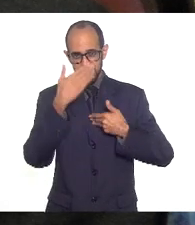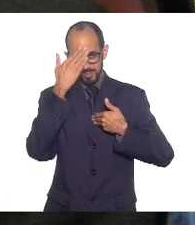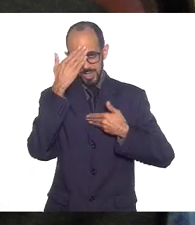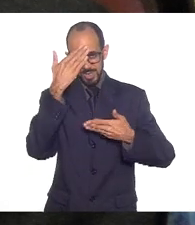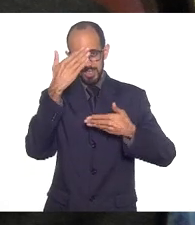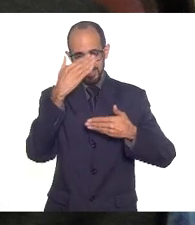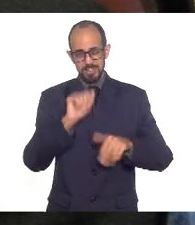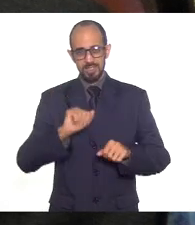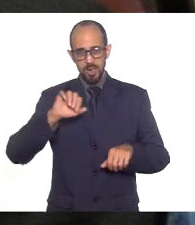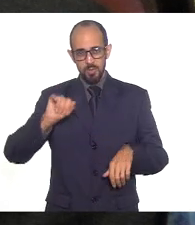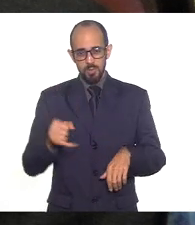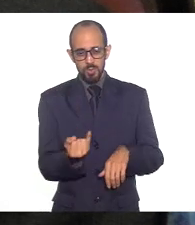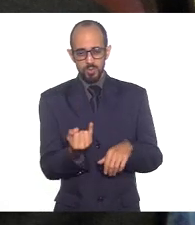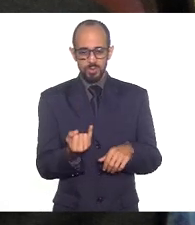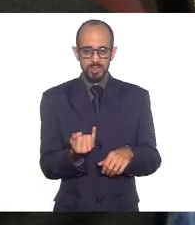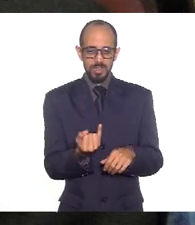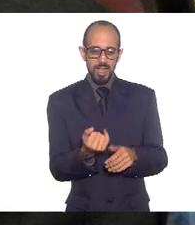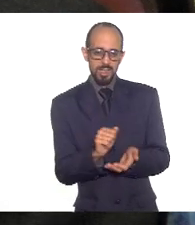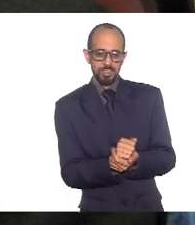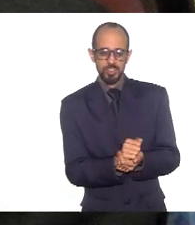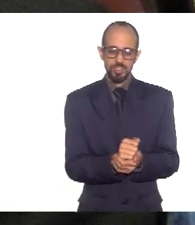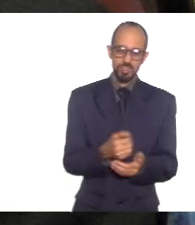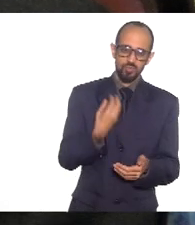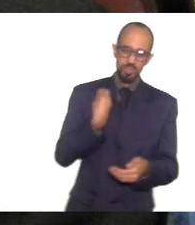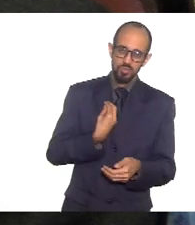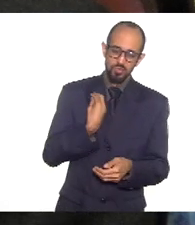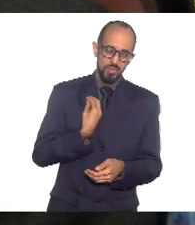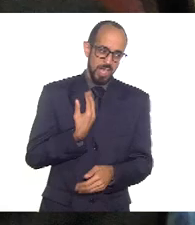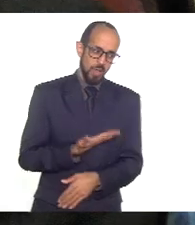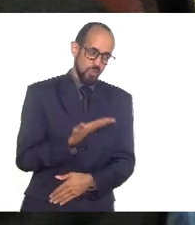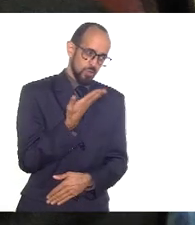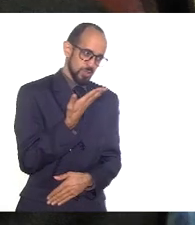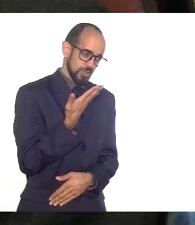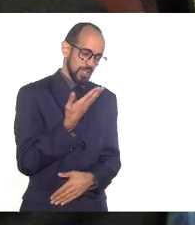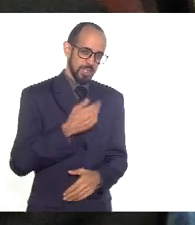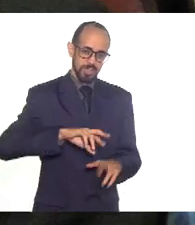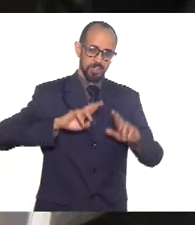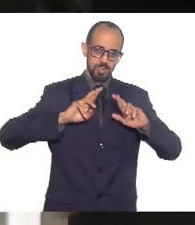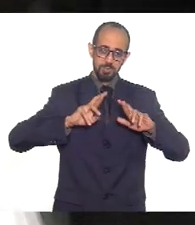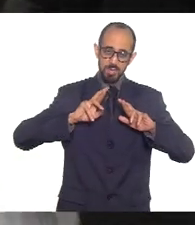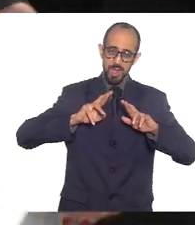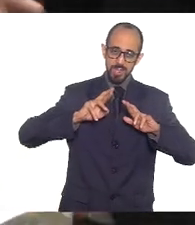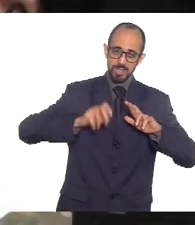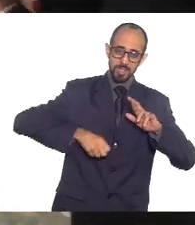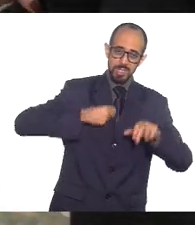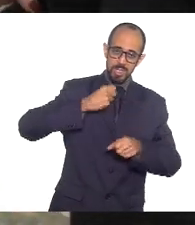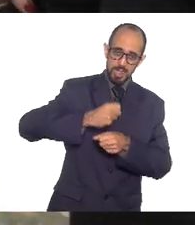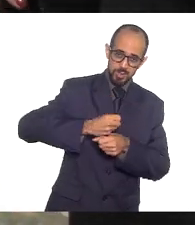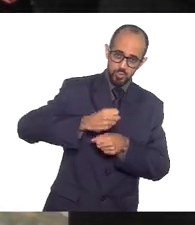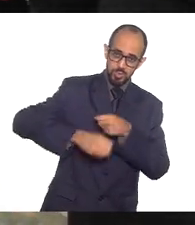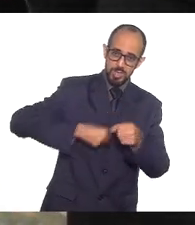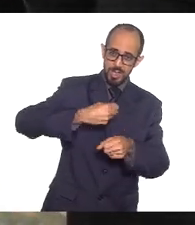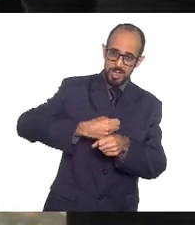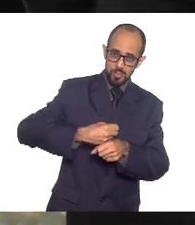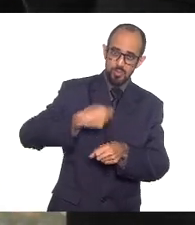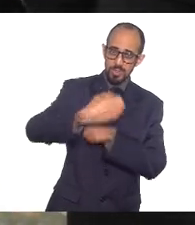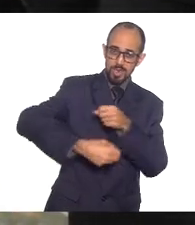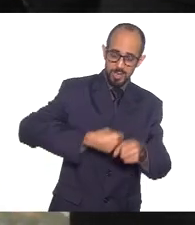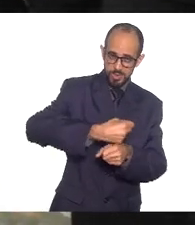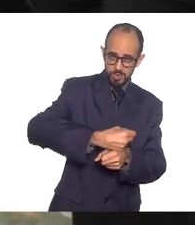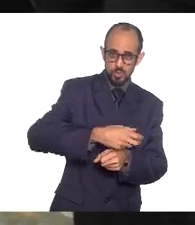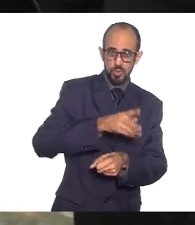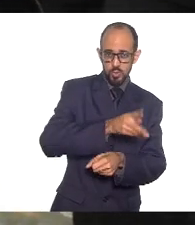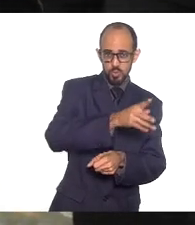agradecer a oportunidade a conviver com você por esse tempo e que vem outros arranjos e que você seja sempre o nosso